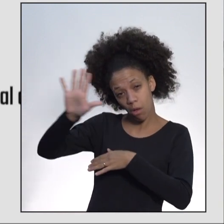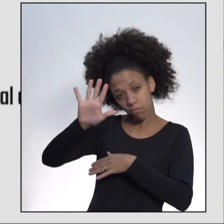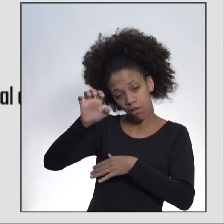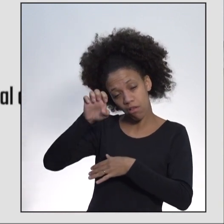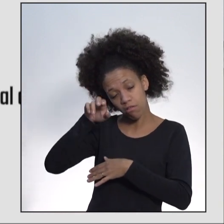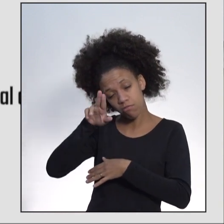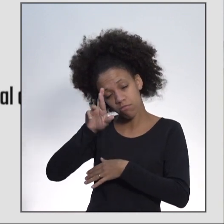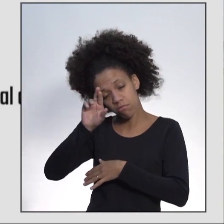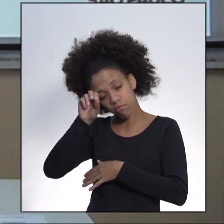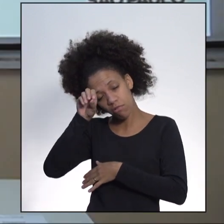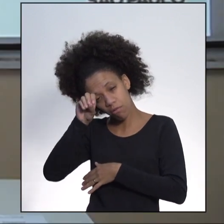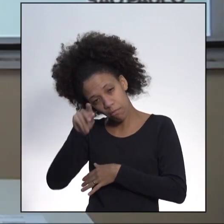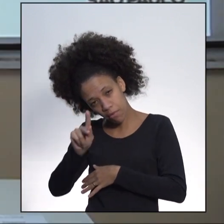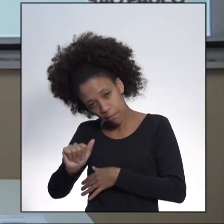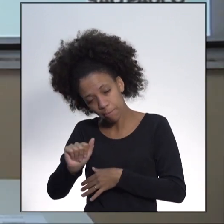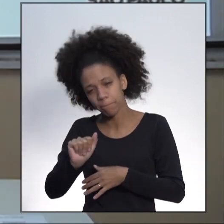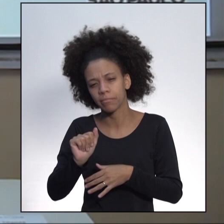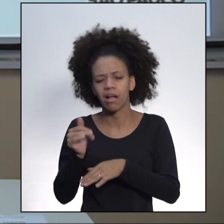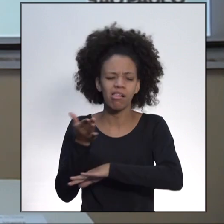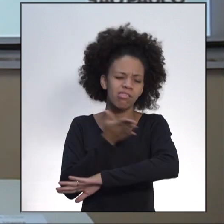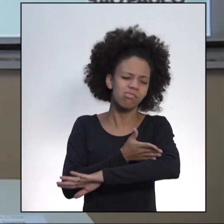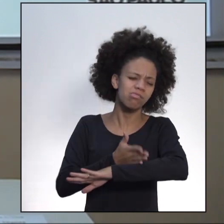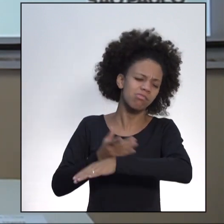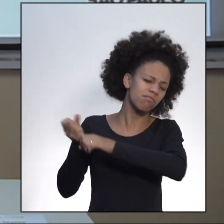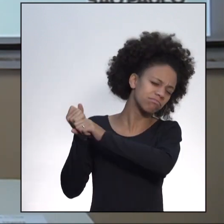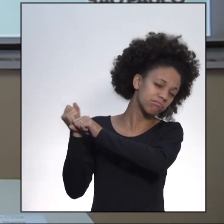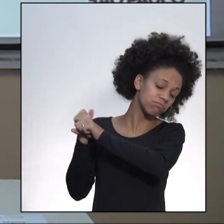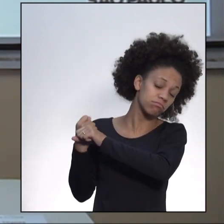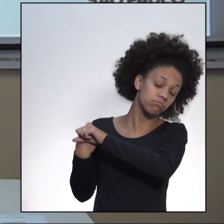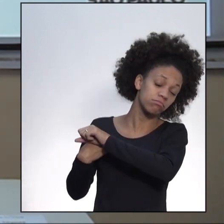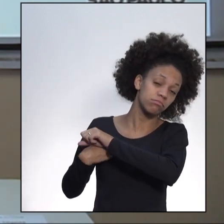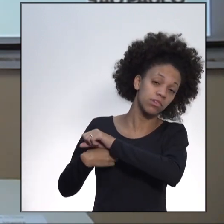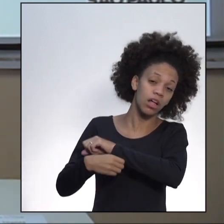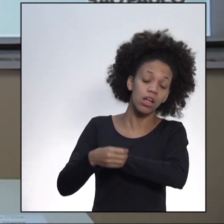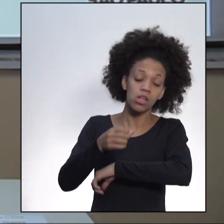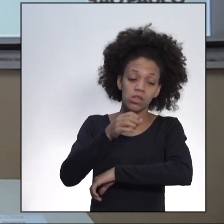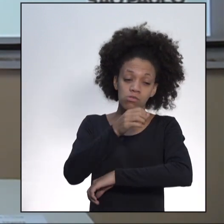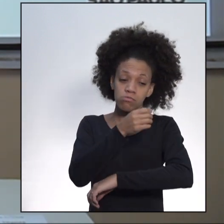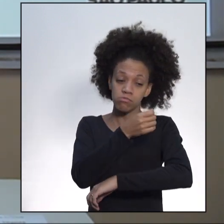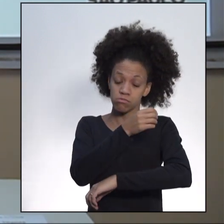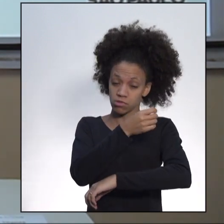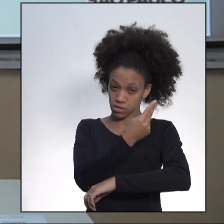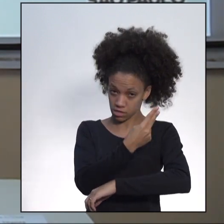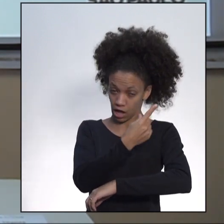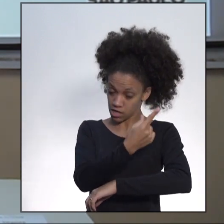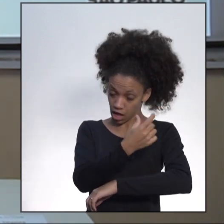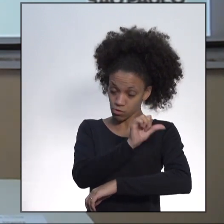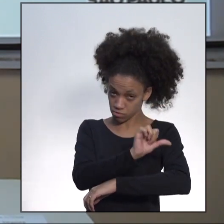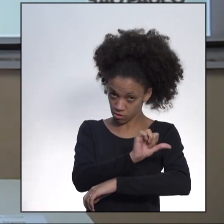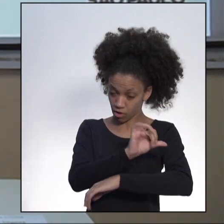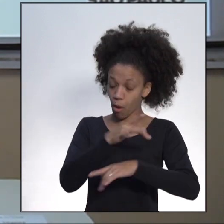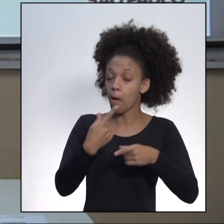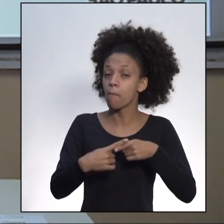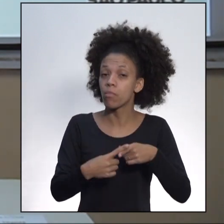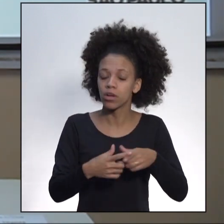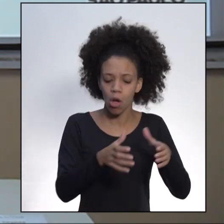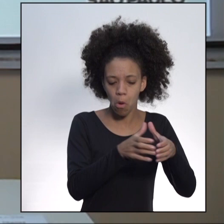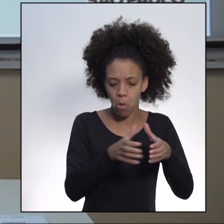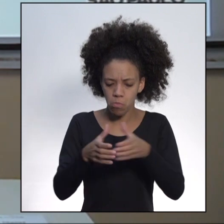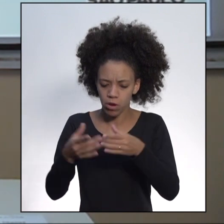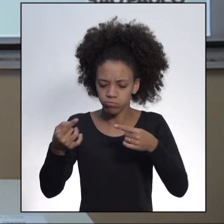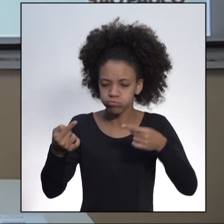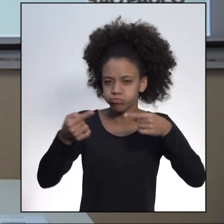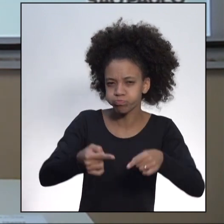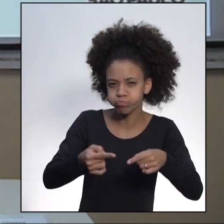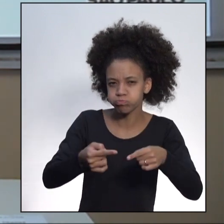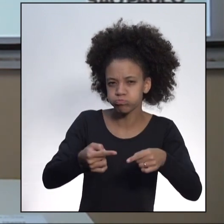século XIX. E sabe por quê? Porque as pessoas, elas estavam se opondo ao governo. E sabe